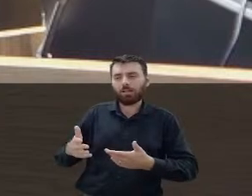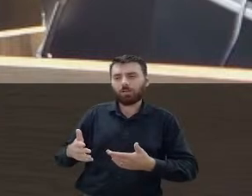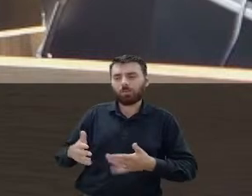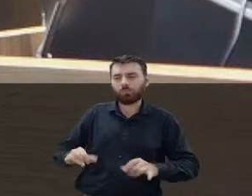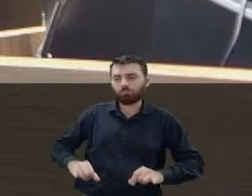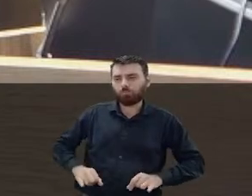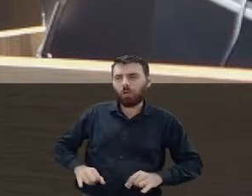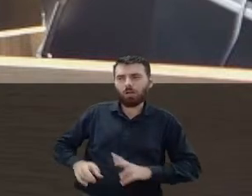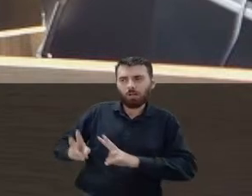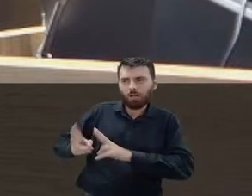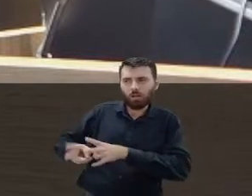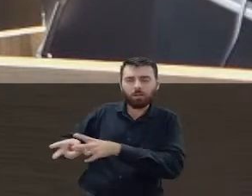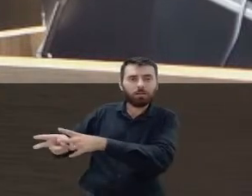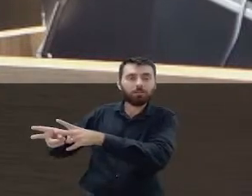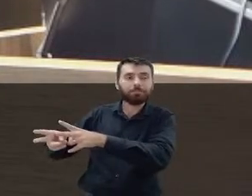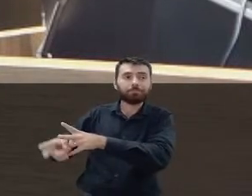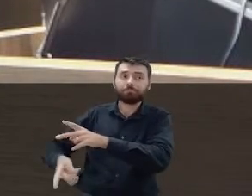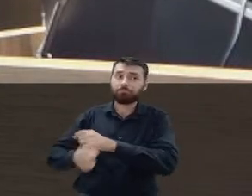lesão